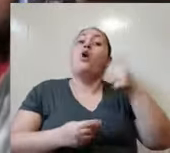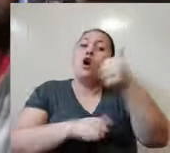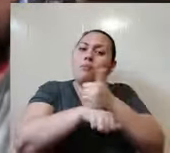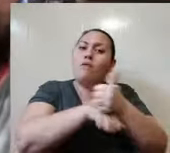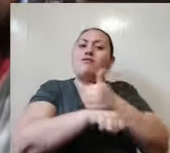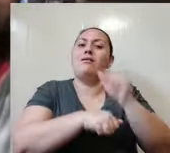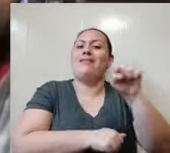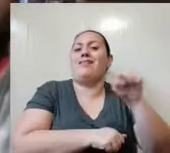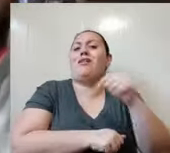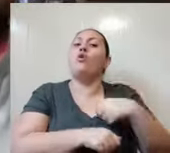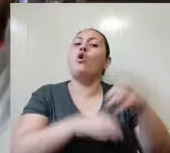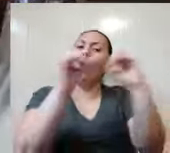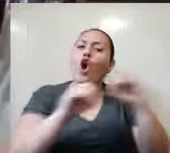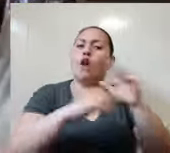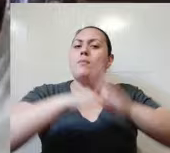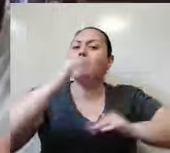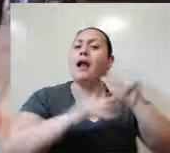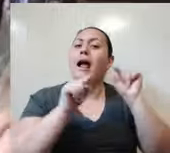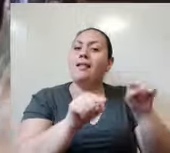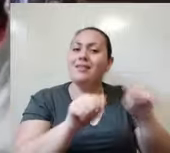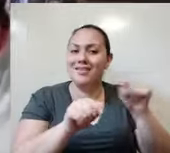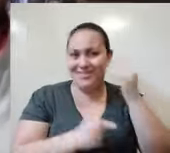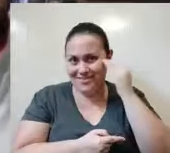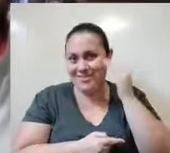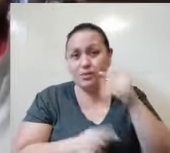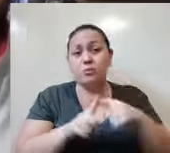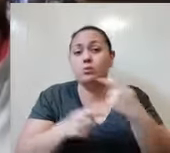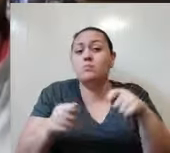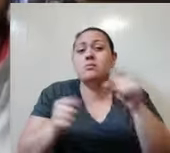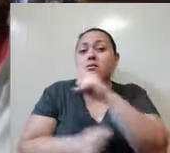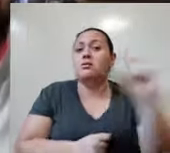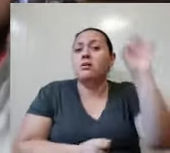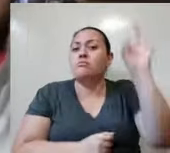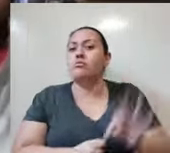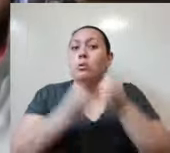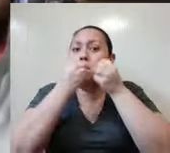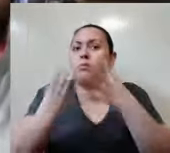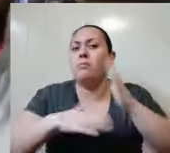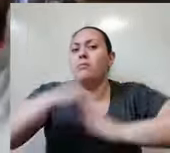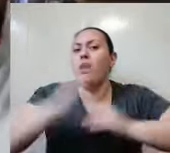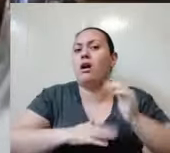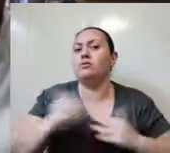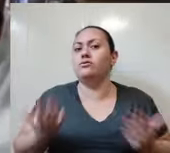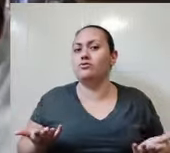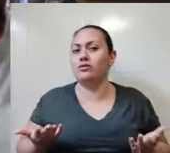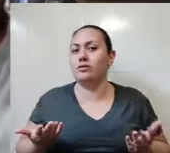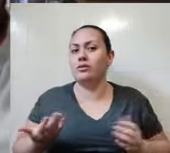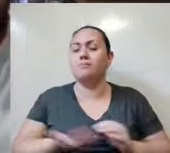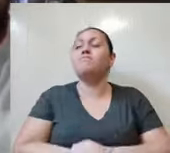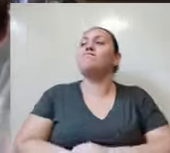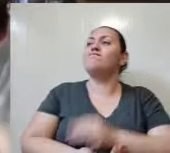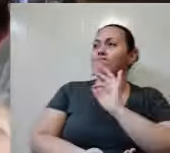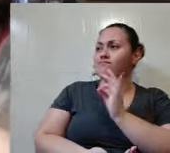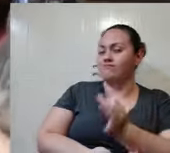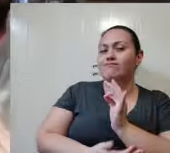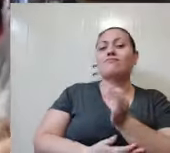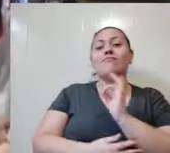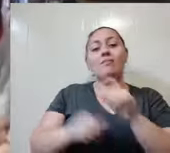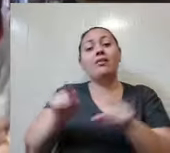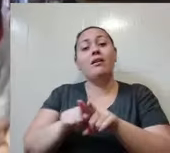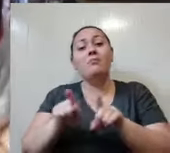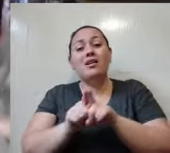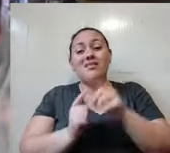fortalecida. Né? E Ninguém é sem bom em falar tudo, também, ninguém é bom o tempo todo. e sem falar também, Camila, que se eu não me dou conta